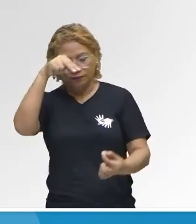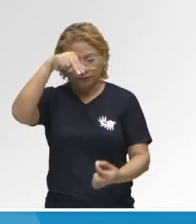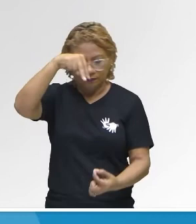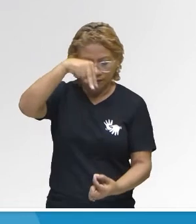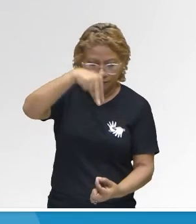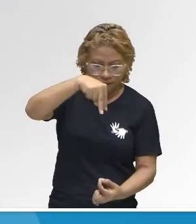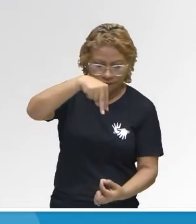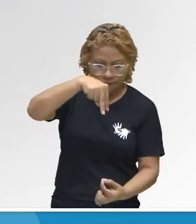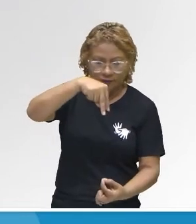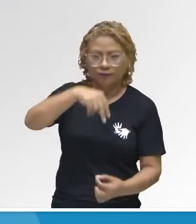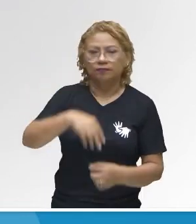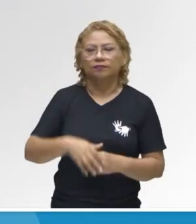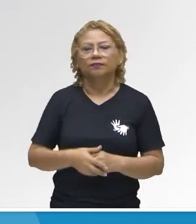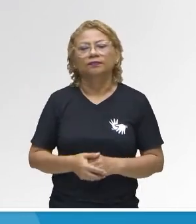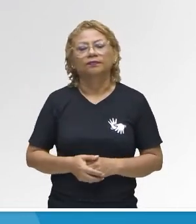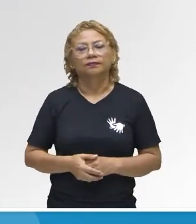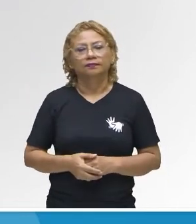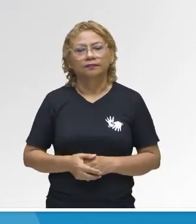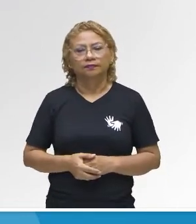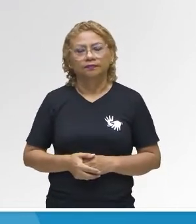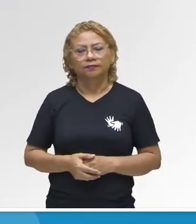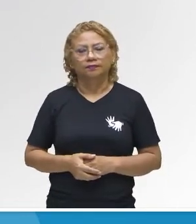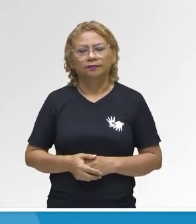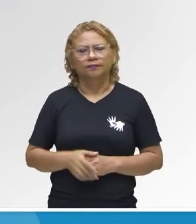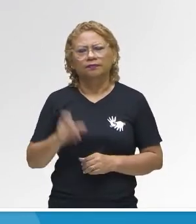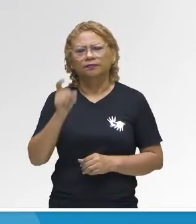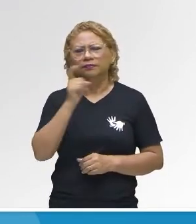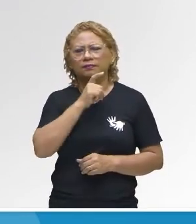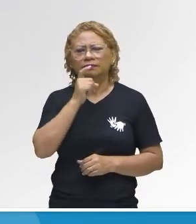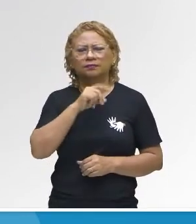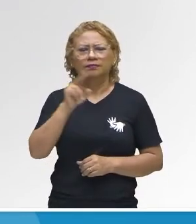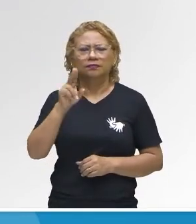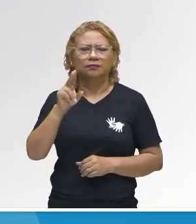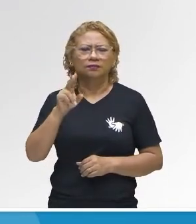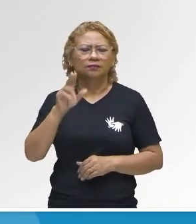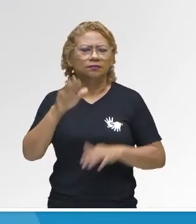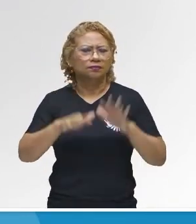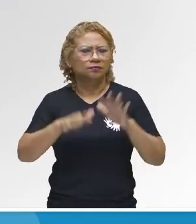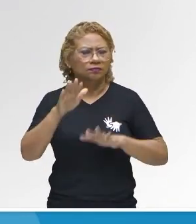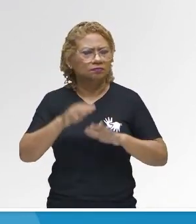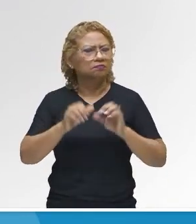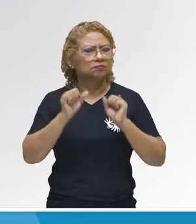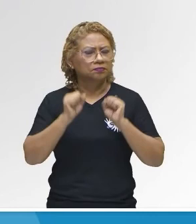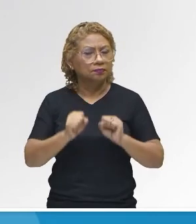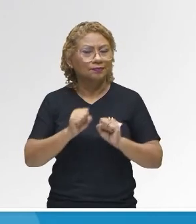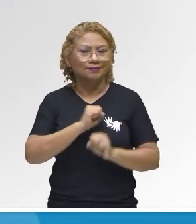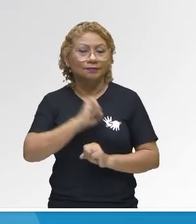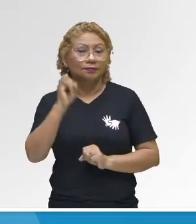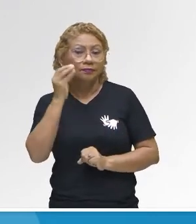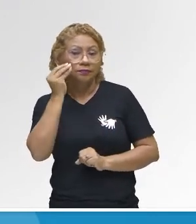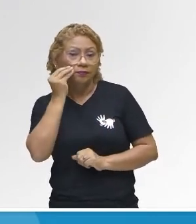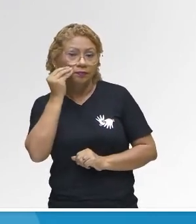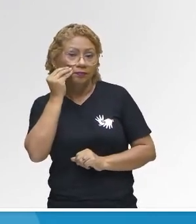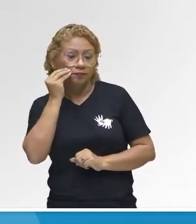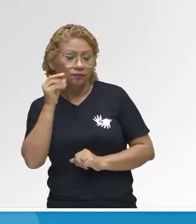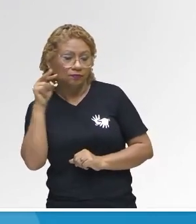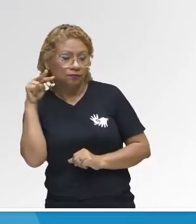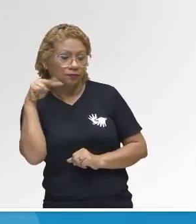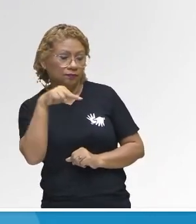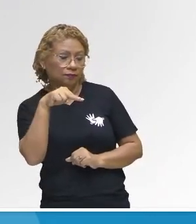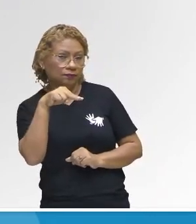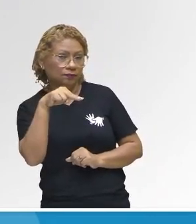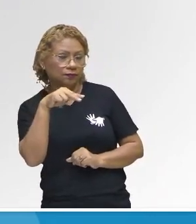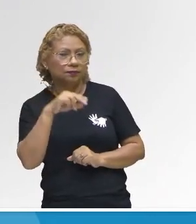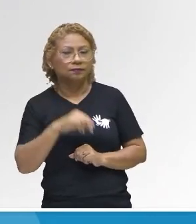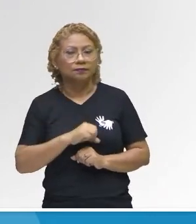sempre será uma reta. Mentira, nem sempre será. Poderá ser se eu observar daqui para cá. Agora, se